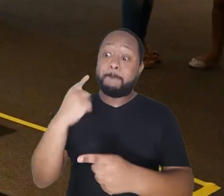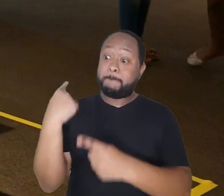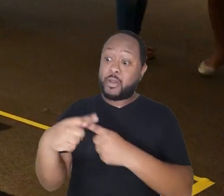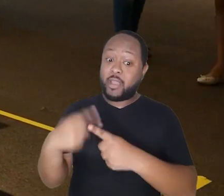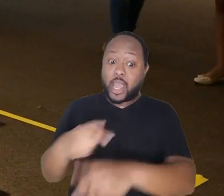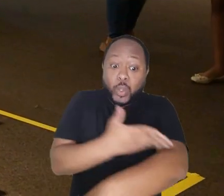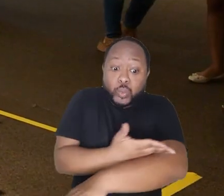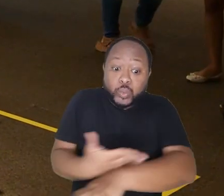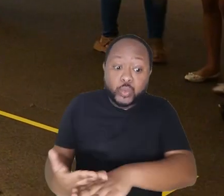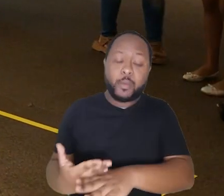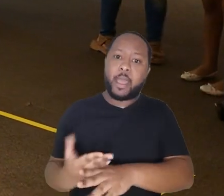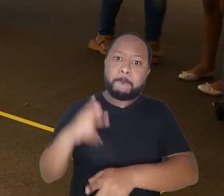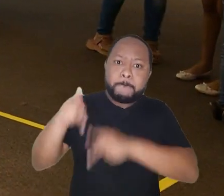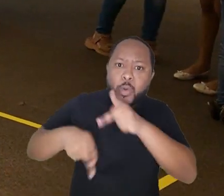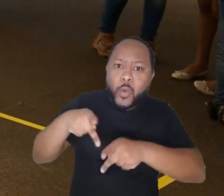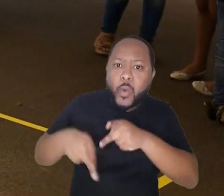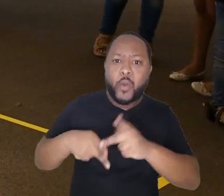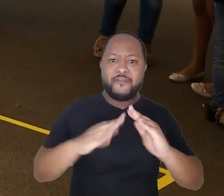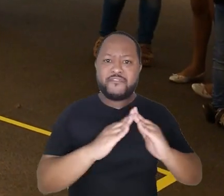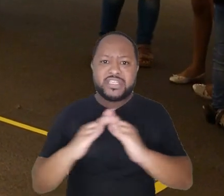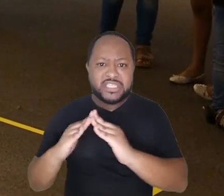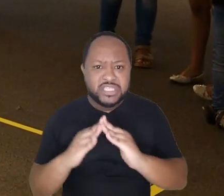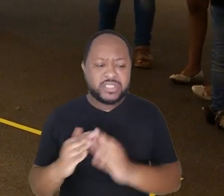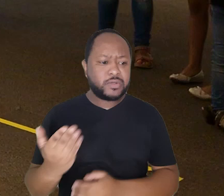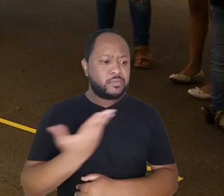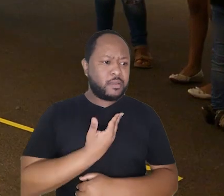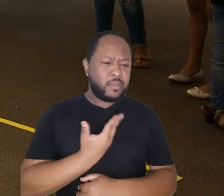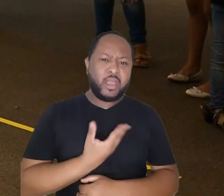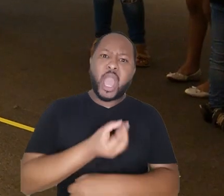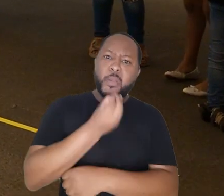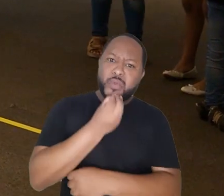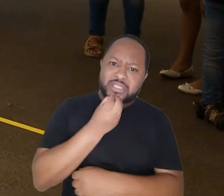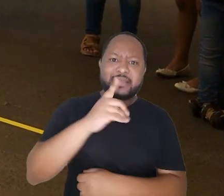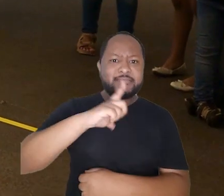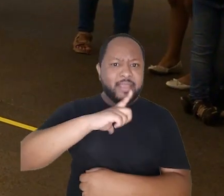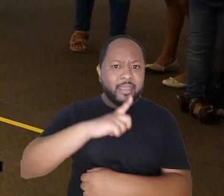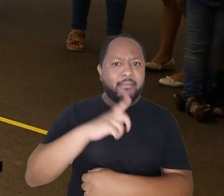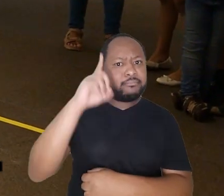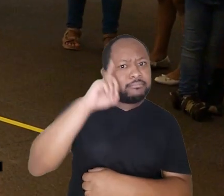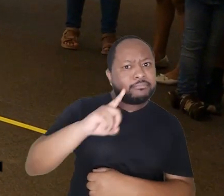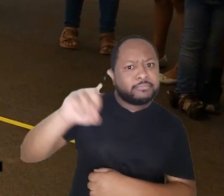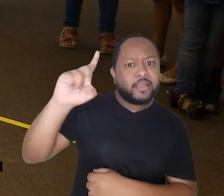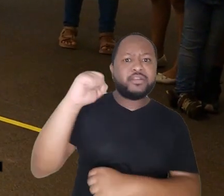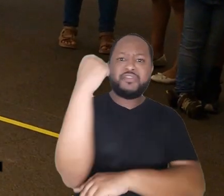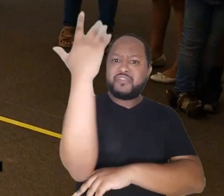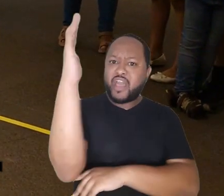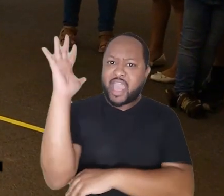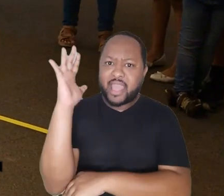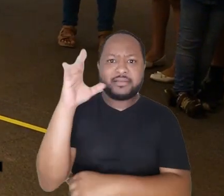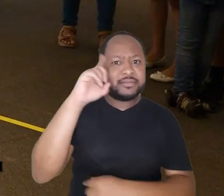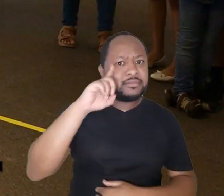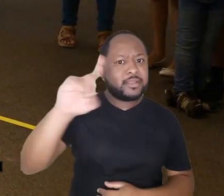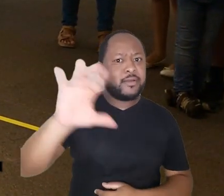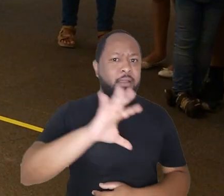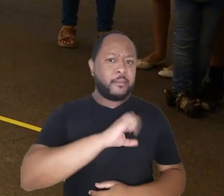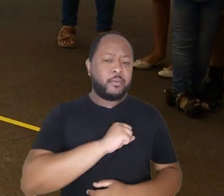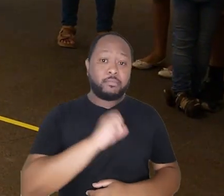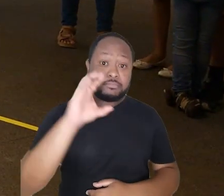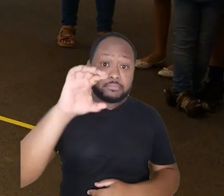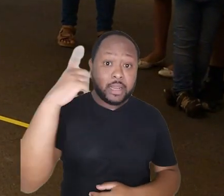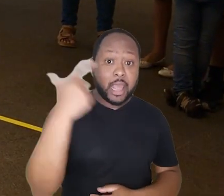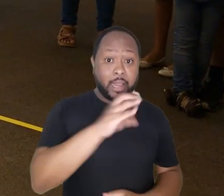com a população, vizinhos e amigos, de que houvesse um Deus Floresta um Deus amor e, claro, um Cristo